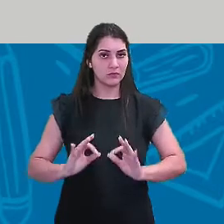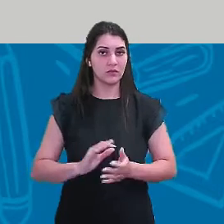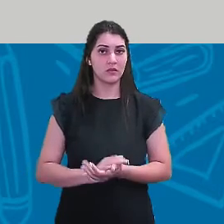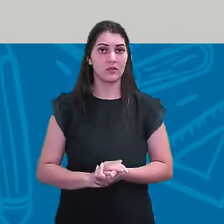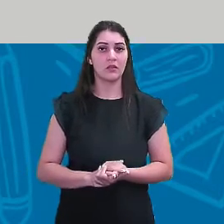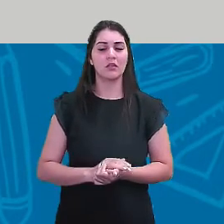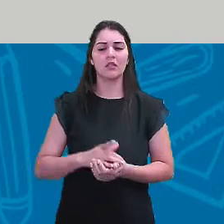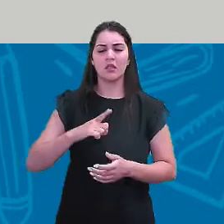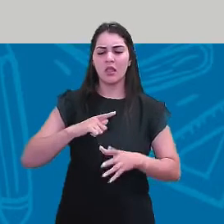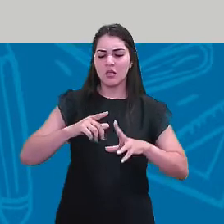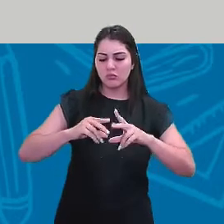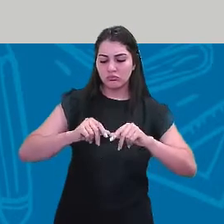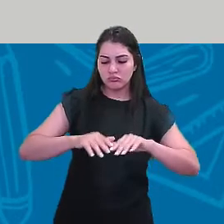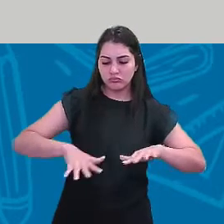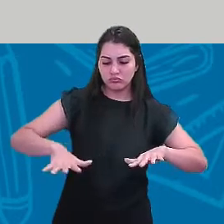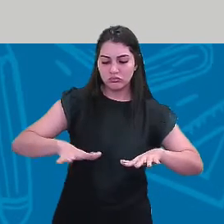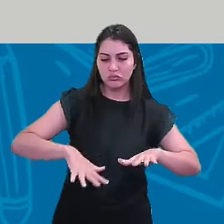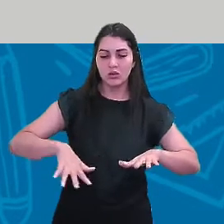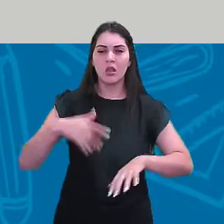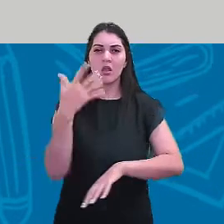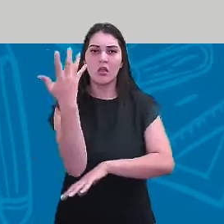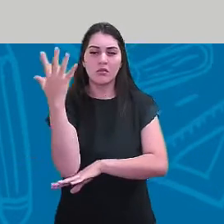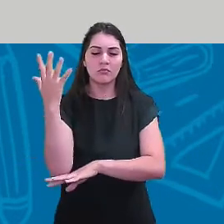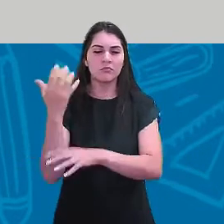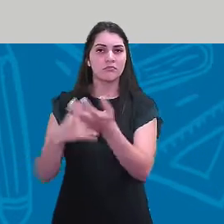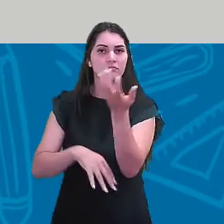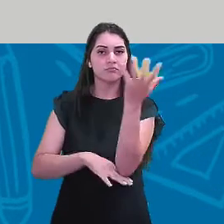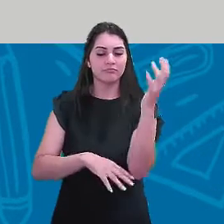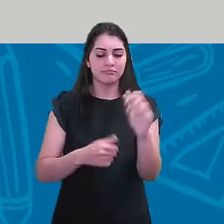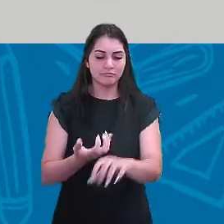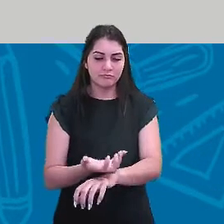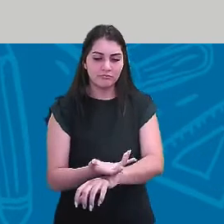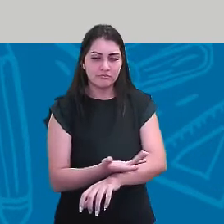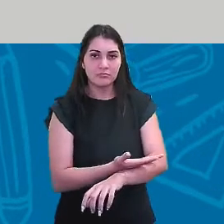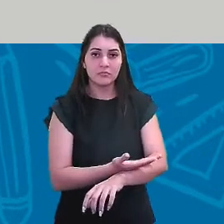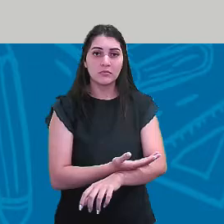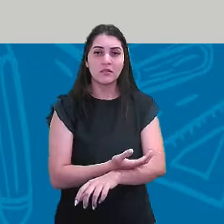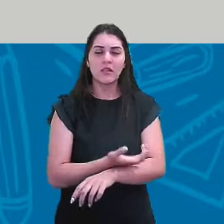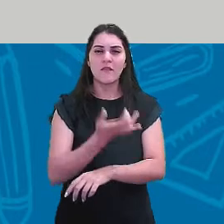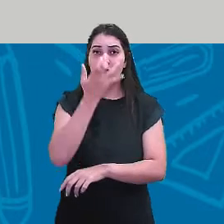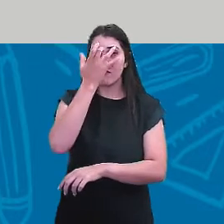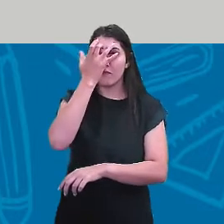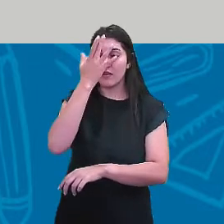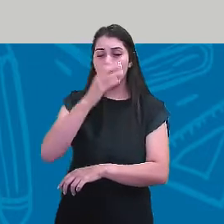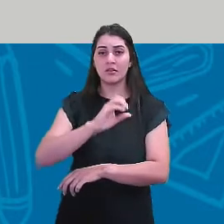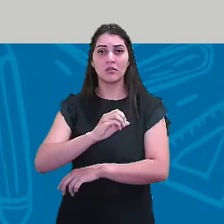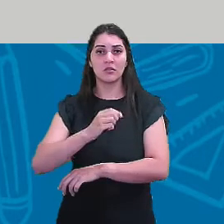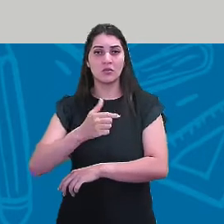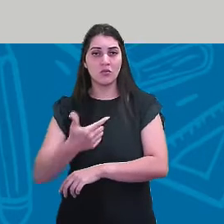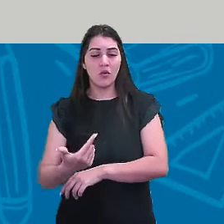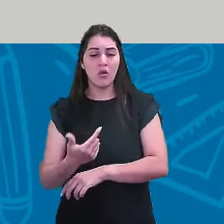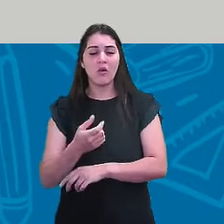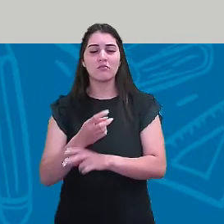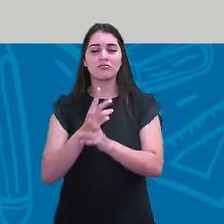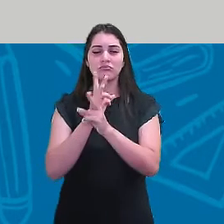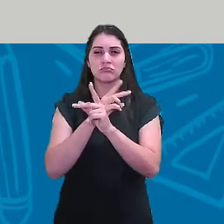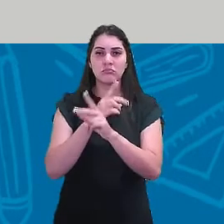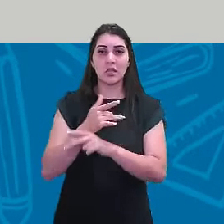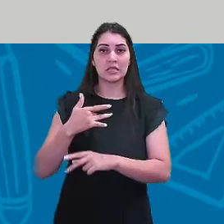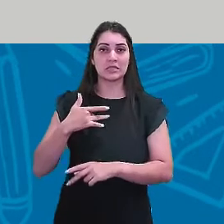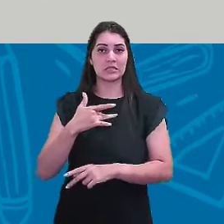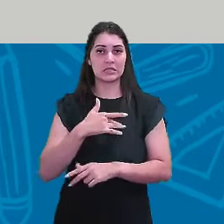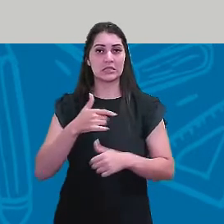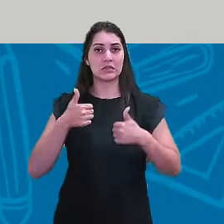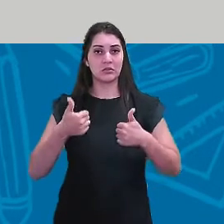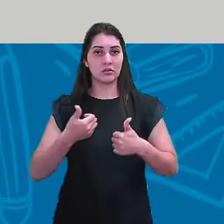aquela graminha, com árvores, até facilita o nosso oxigênio também, deixa o ar mais puro, mais saudável, né, de